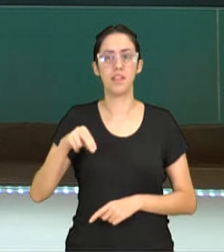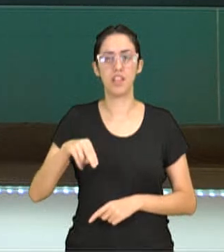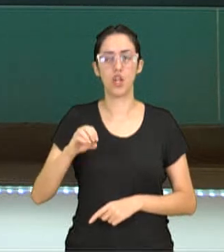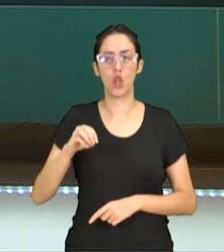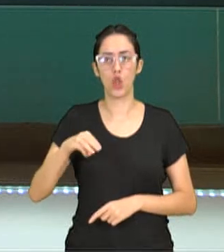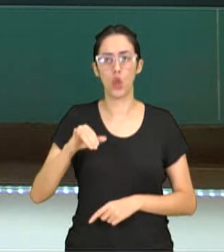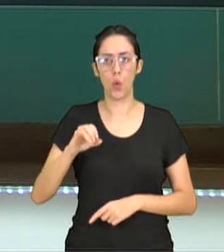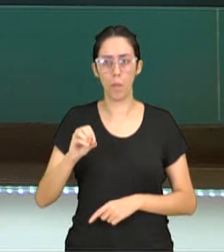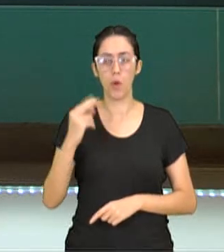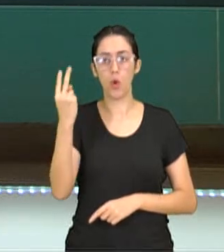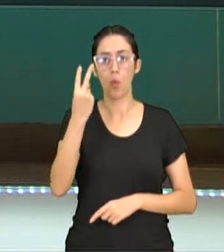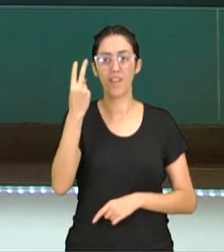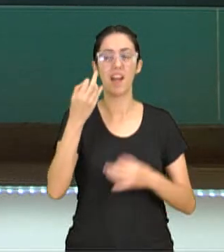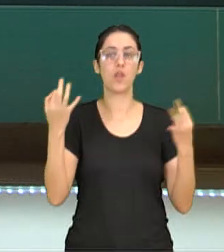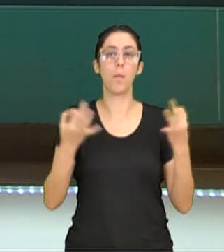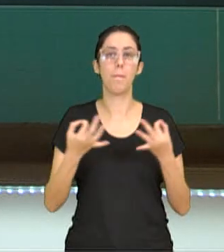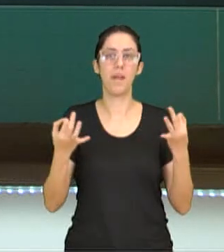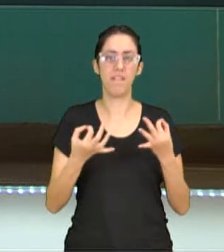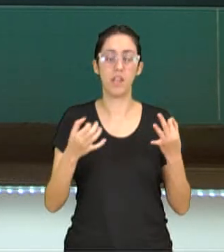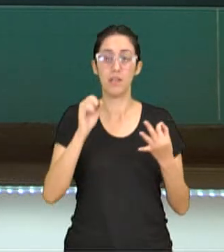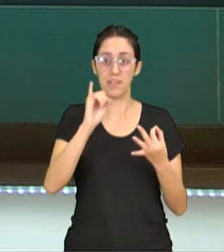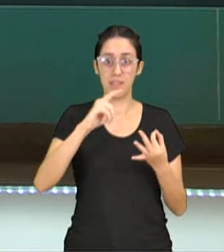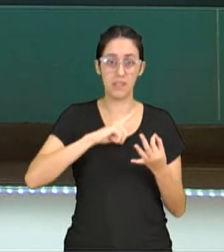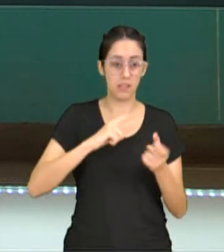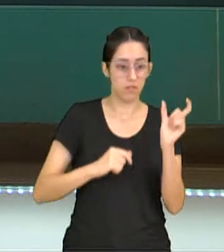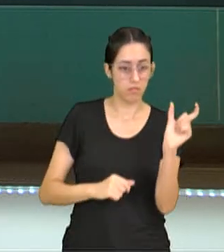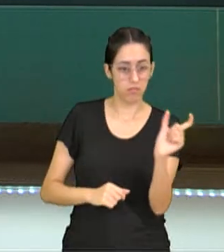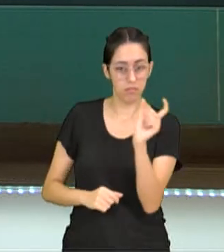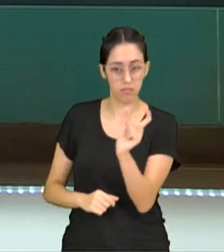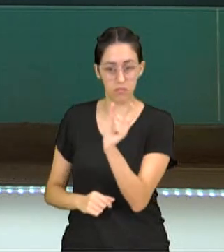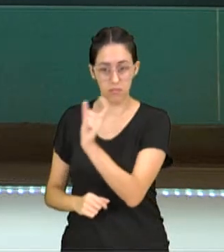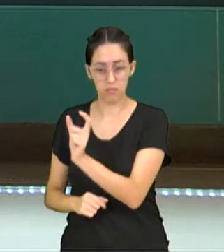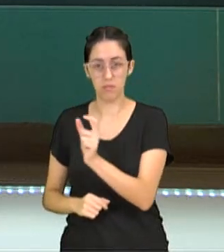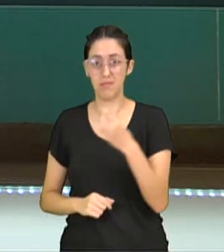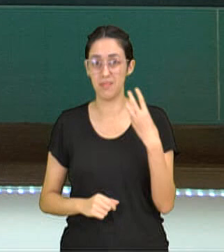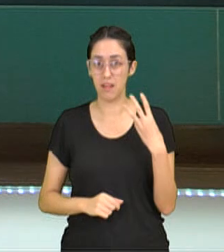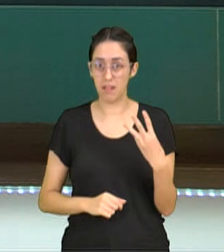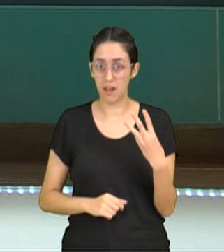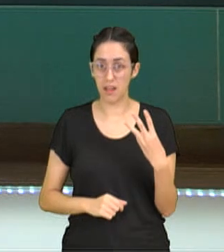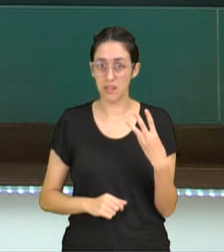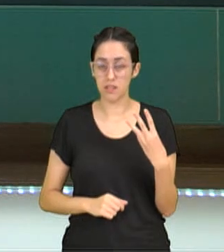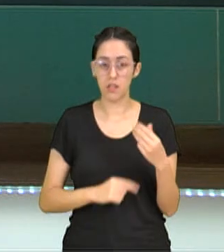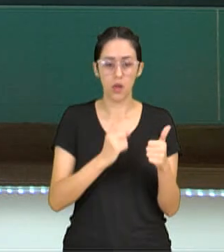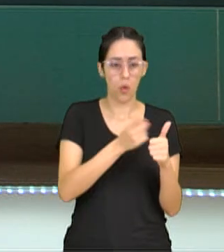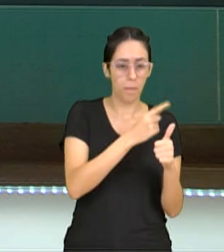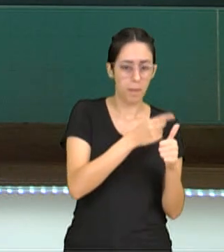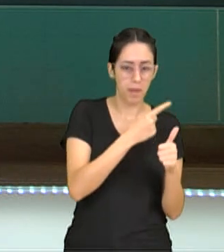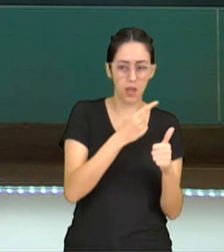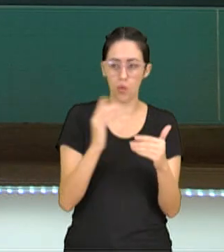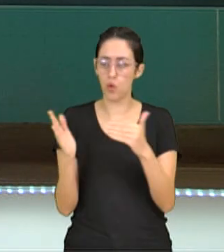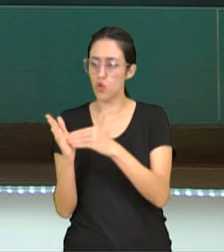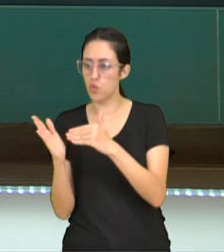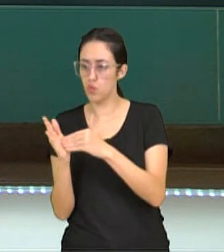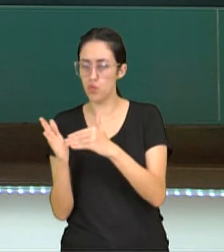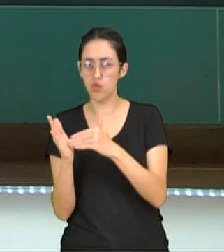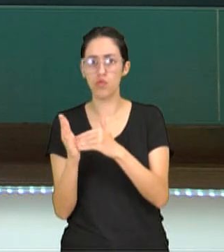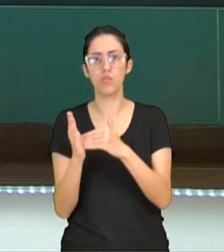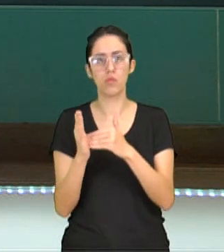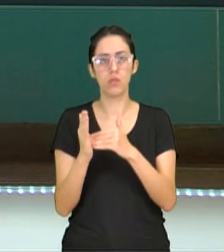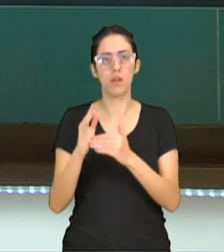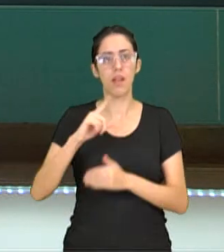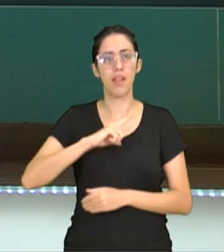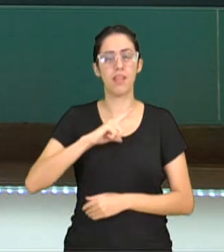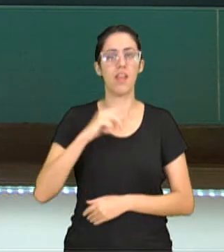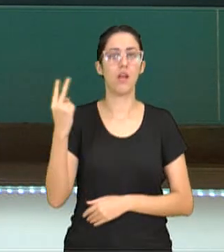3 termos e eu enxergo que o primeiro e o último são também números quadrados, é